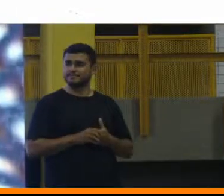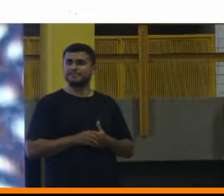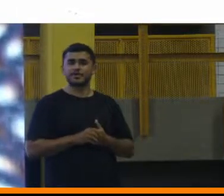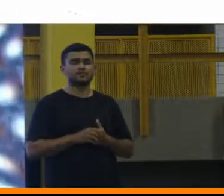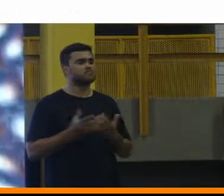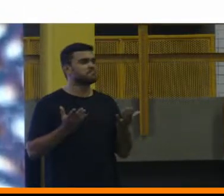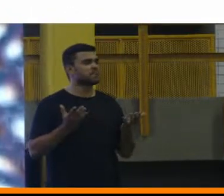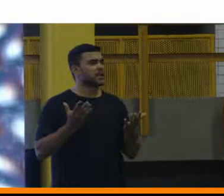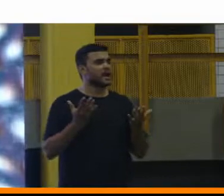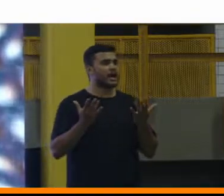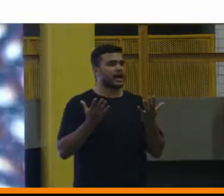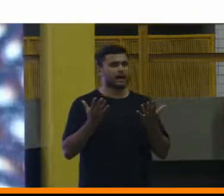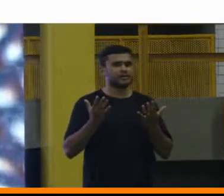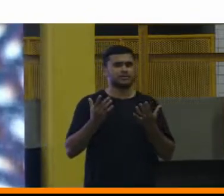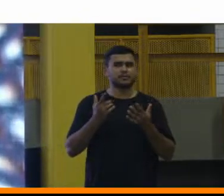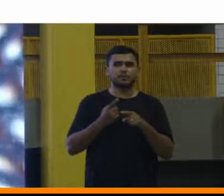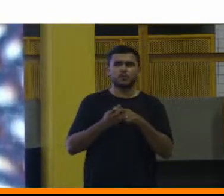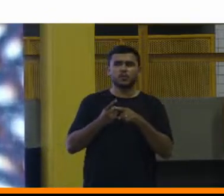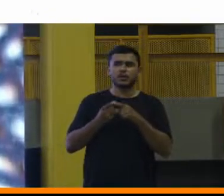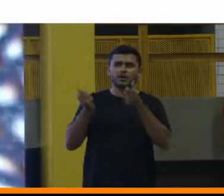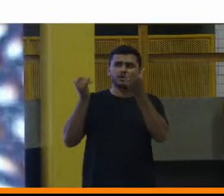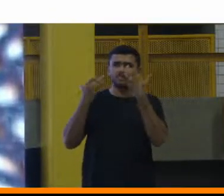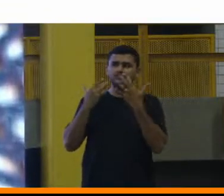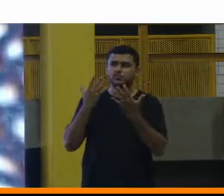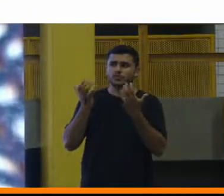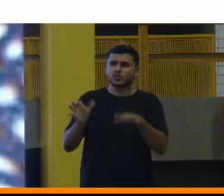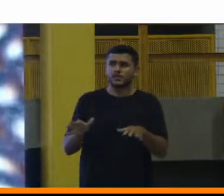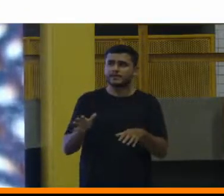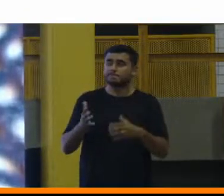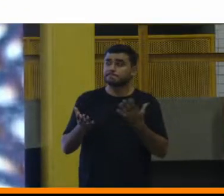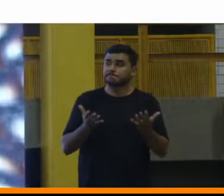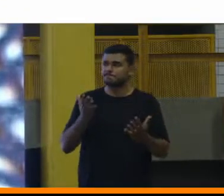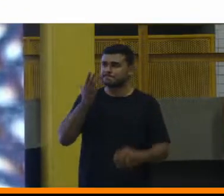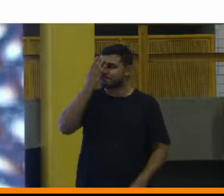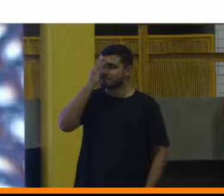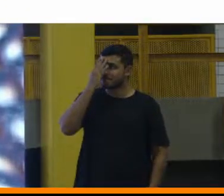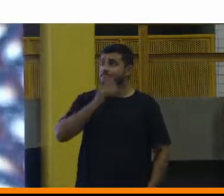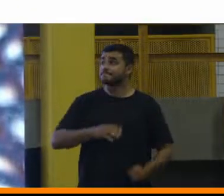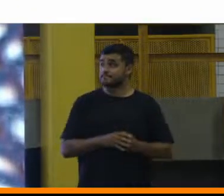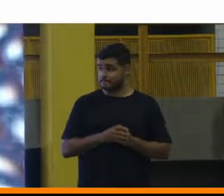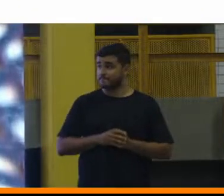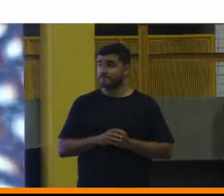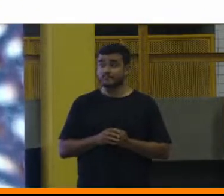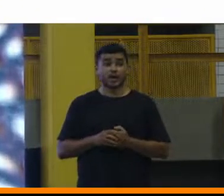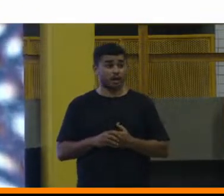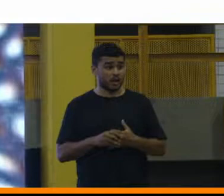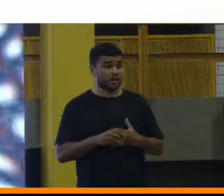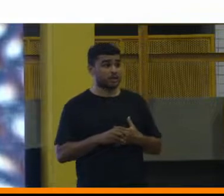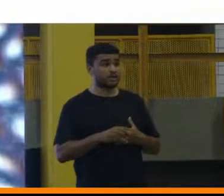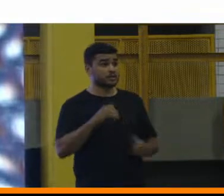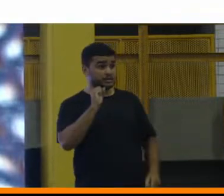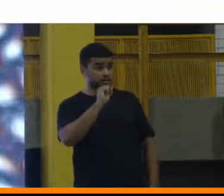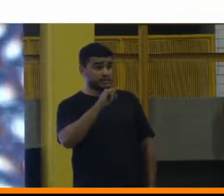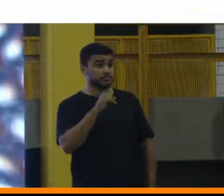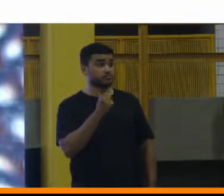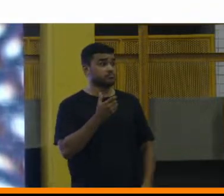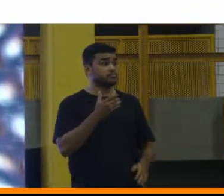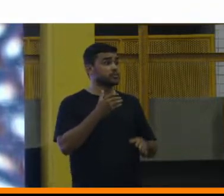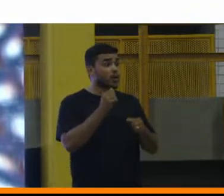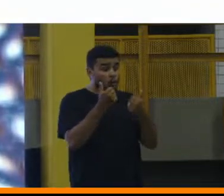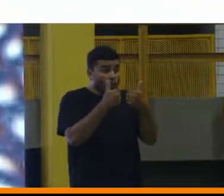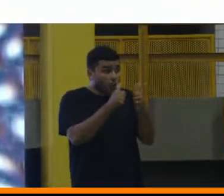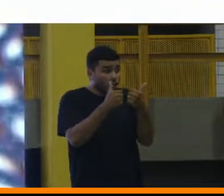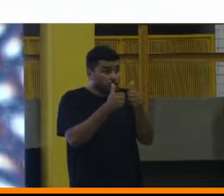resposta. Mas tudo bem, estava lá. Se o ônibus estiver a 80 quilômetros por hora, mas com